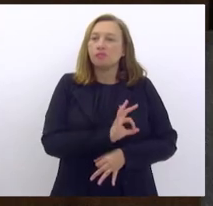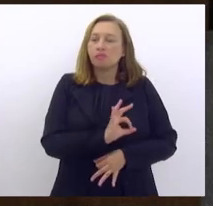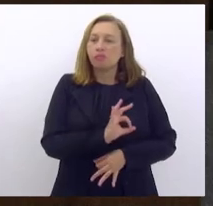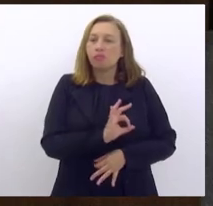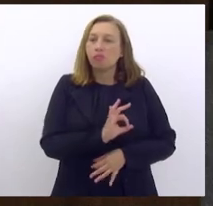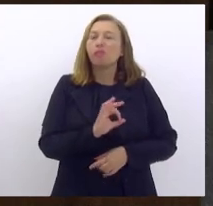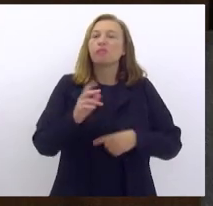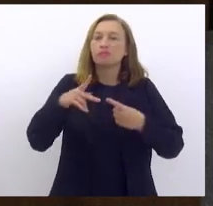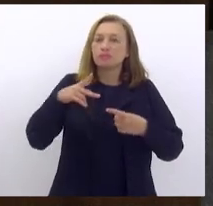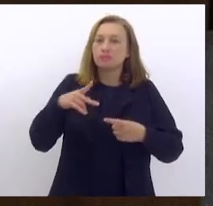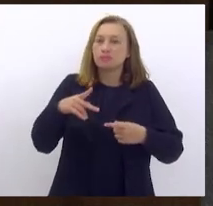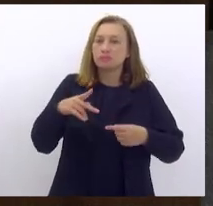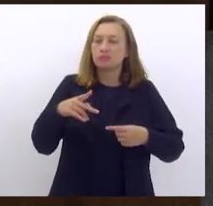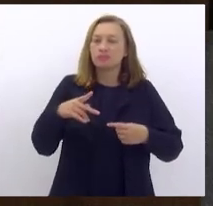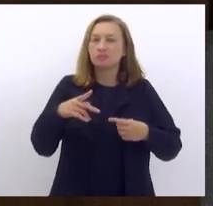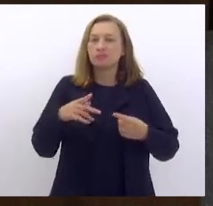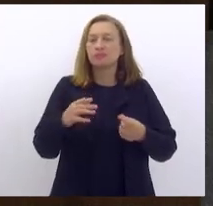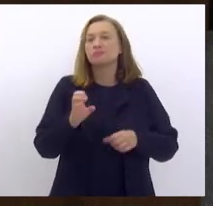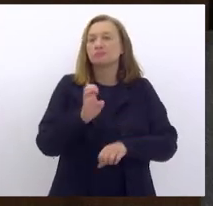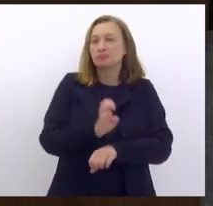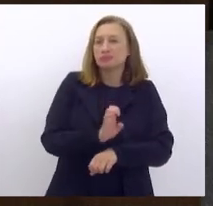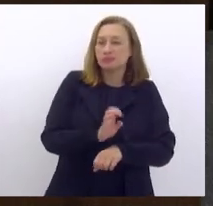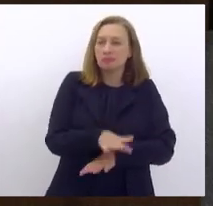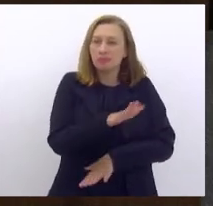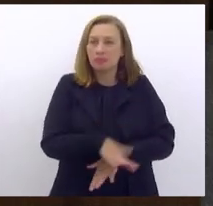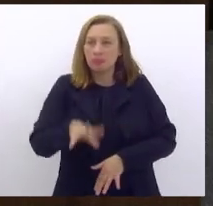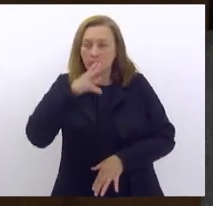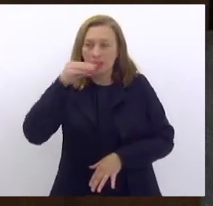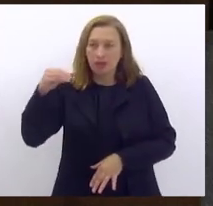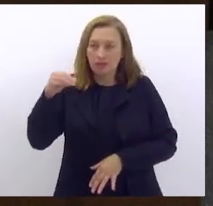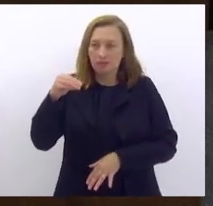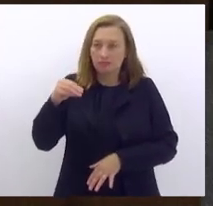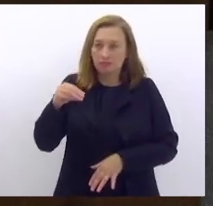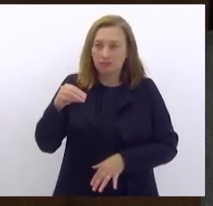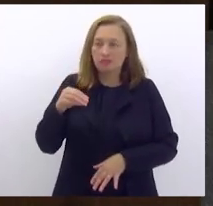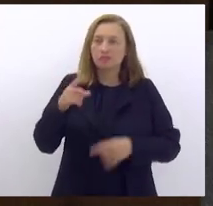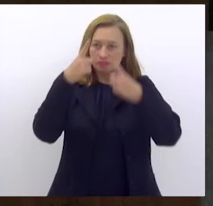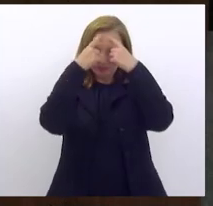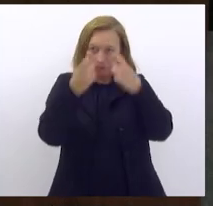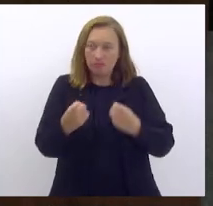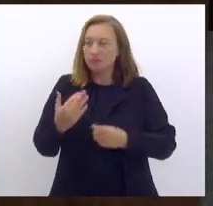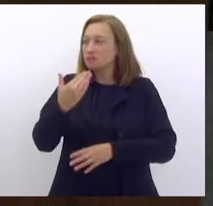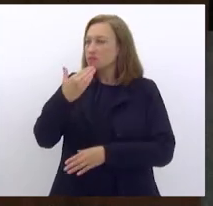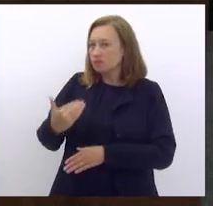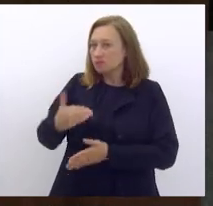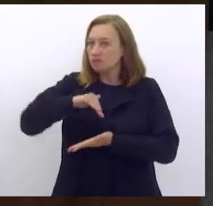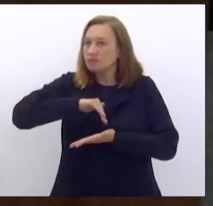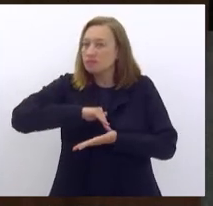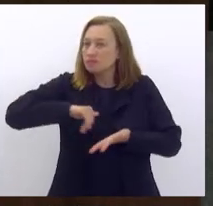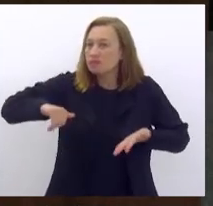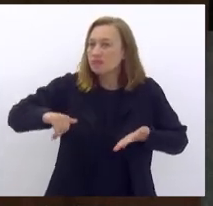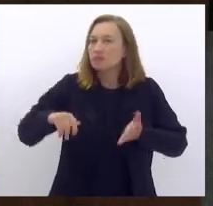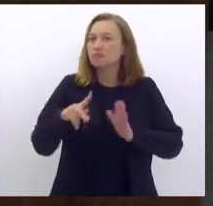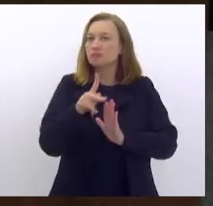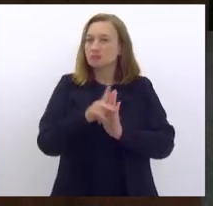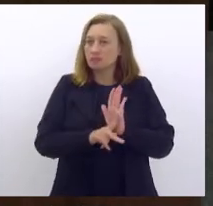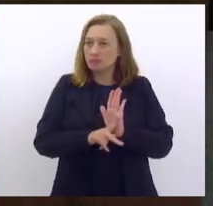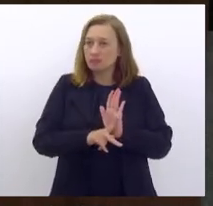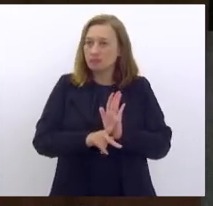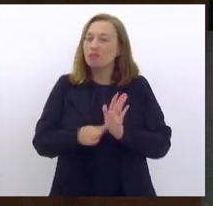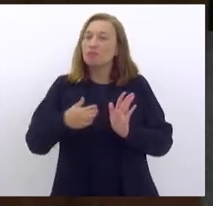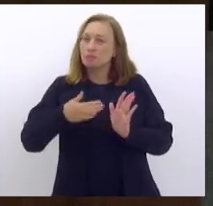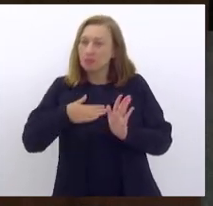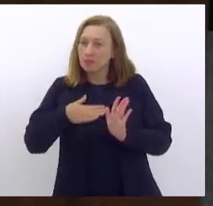criança e adolescente às vítimas de violência. Então, ele me rogou que eu retirasse o projeto e, como o meu